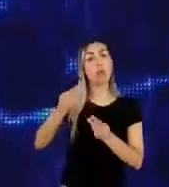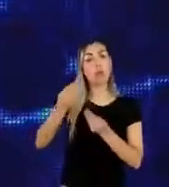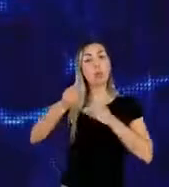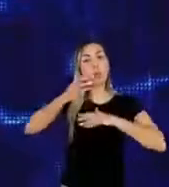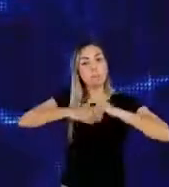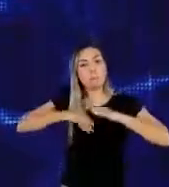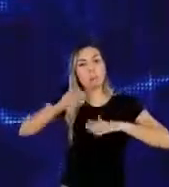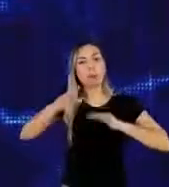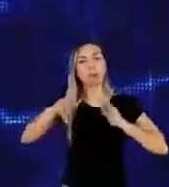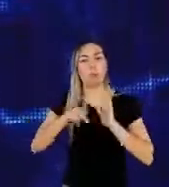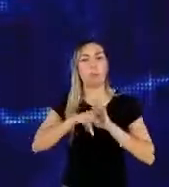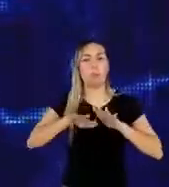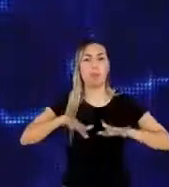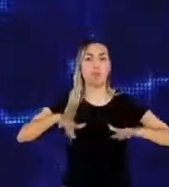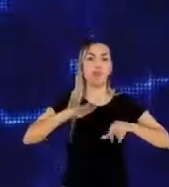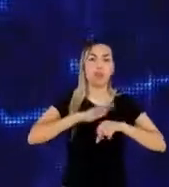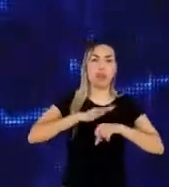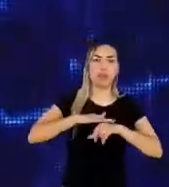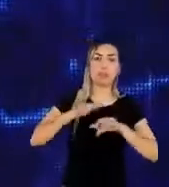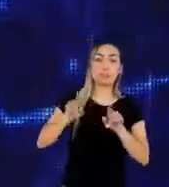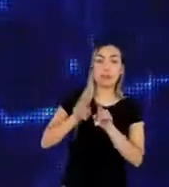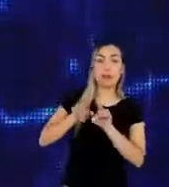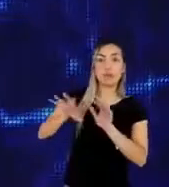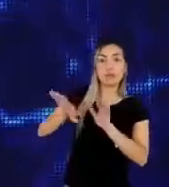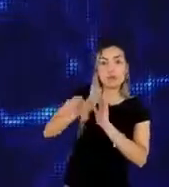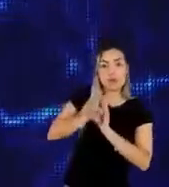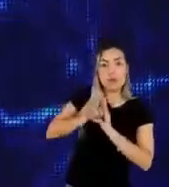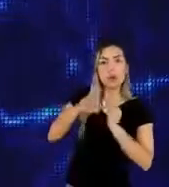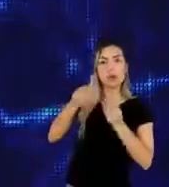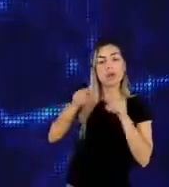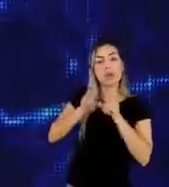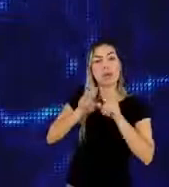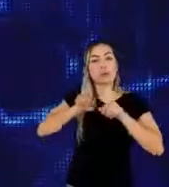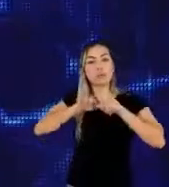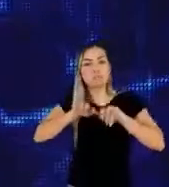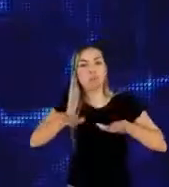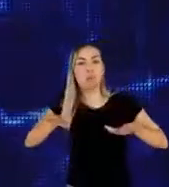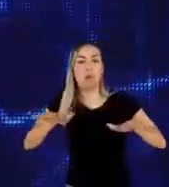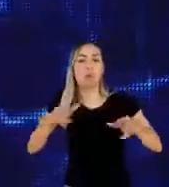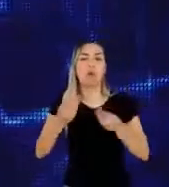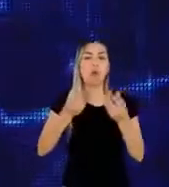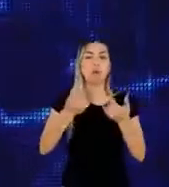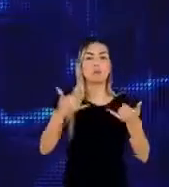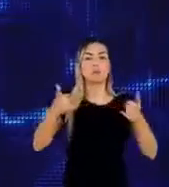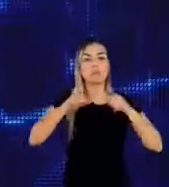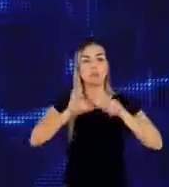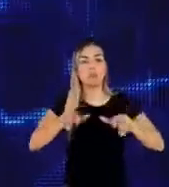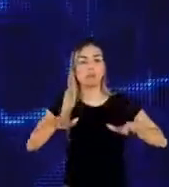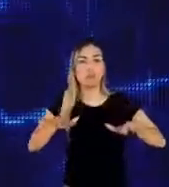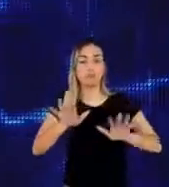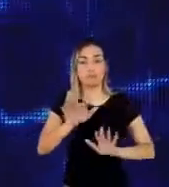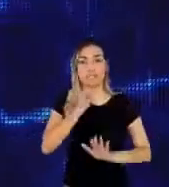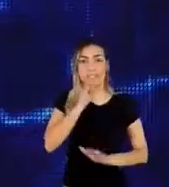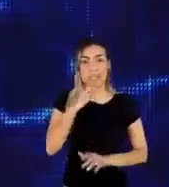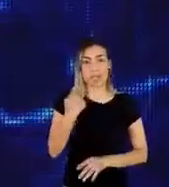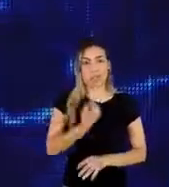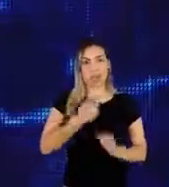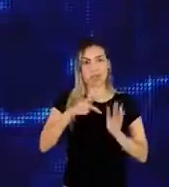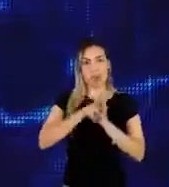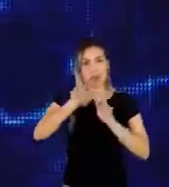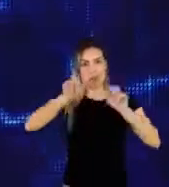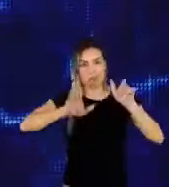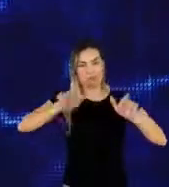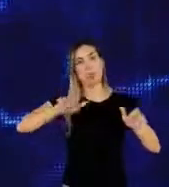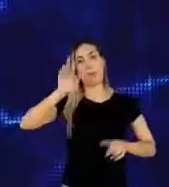tanto transmissão quanto a distribuição. Né? Se a gente olhar aqui no exemplo brasileiro, a gente tem uma matriz cada vez mais